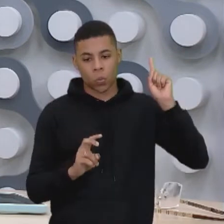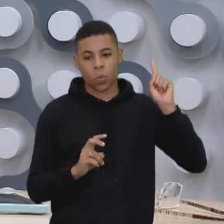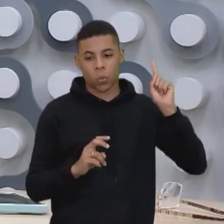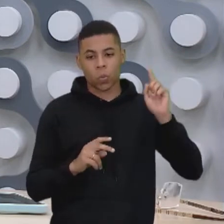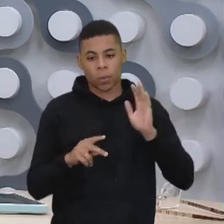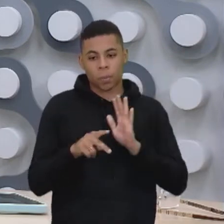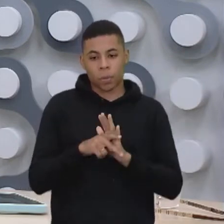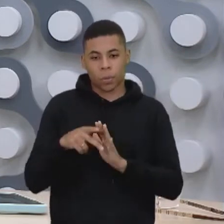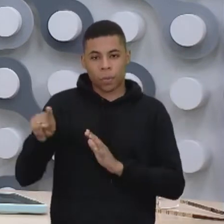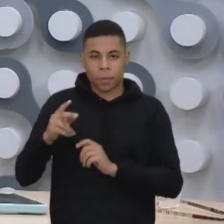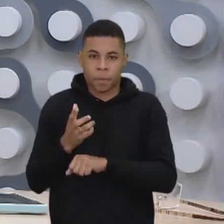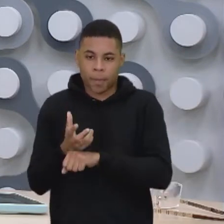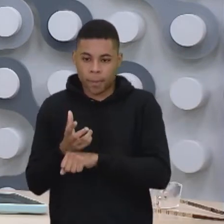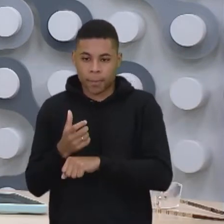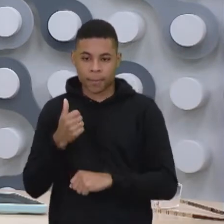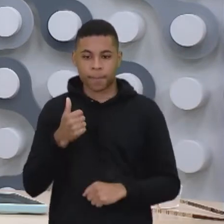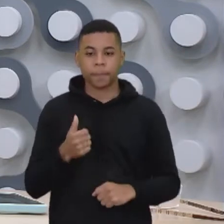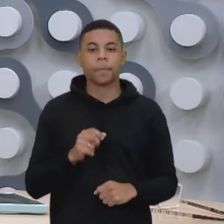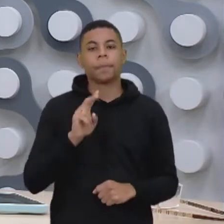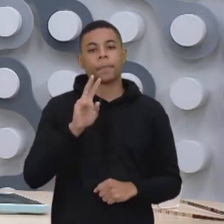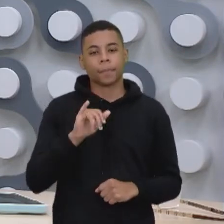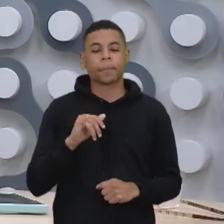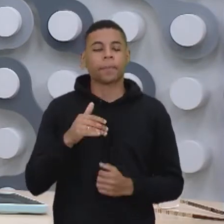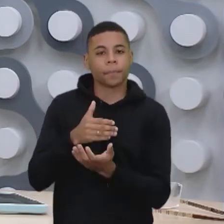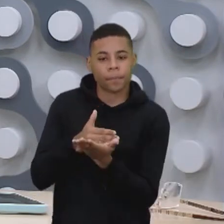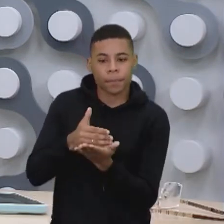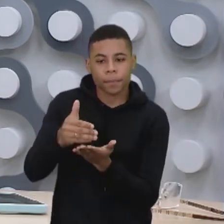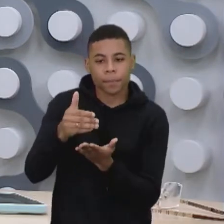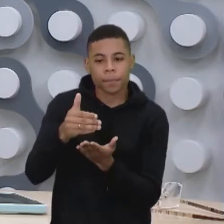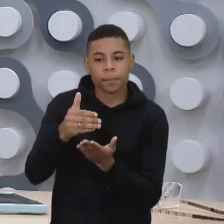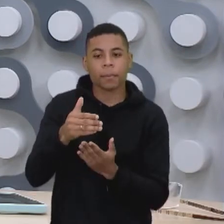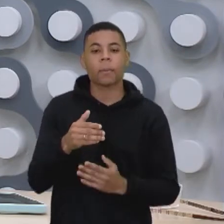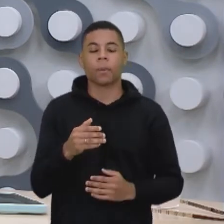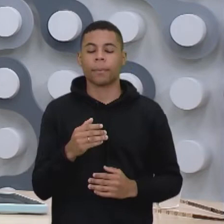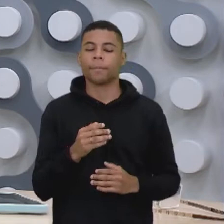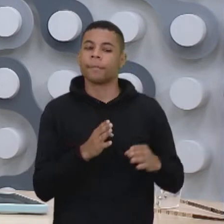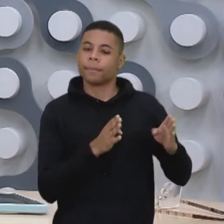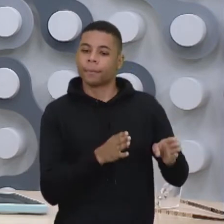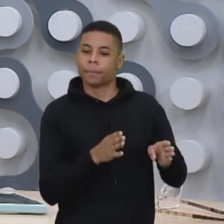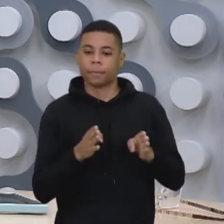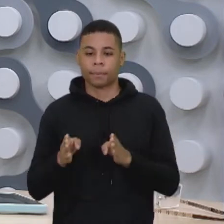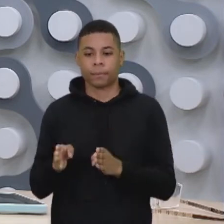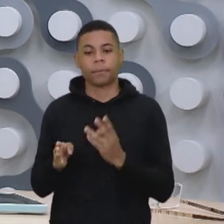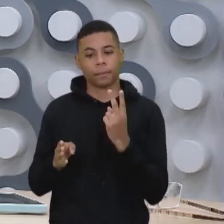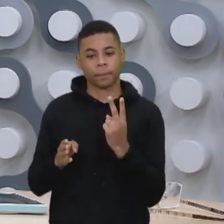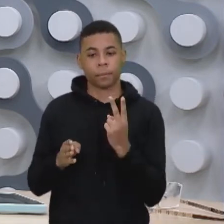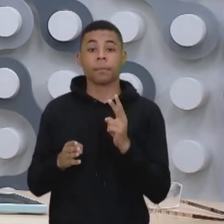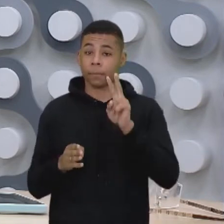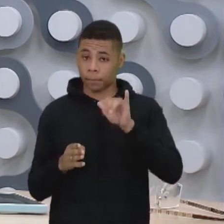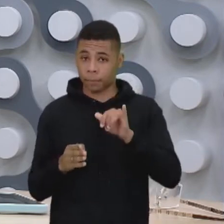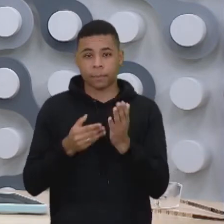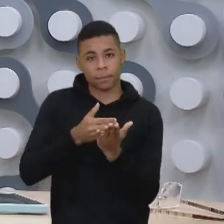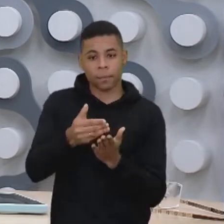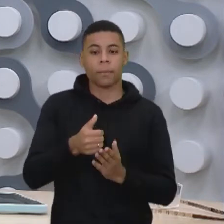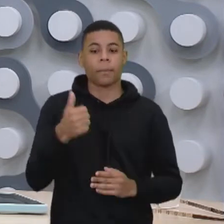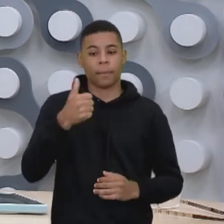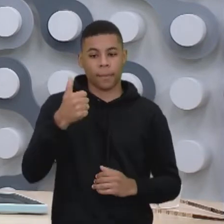deste componente, né? Nós vamos dividir a introdução em duas partes e vamos começar hoje com a